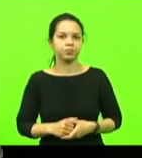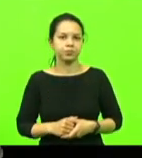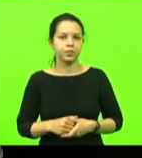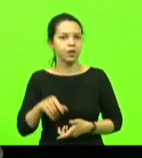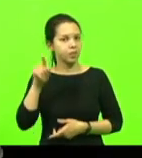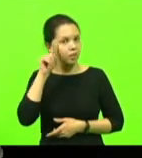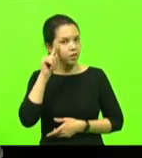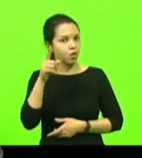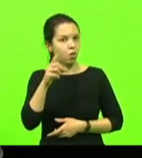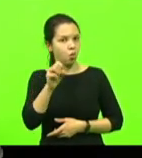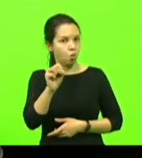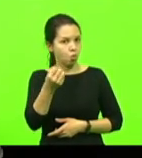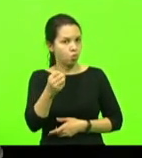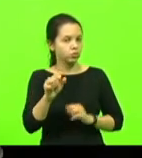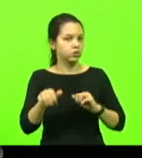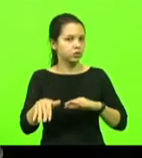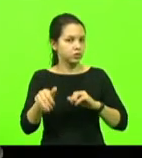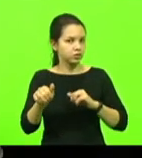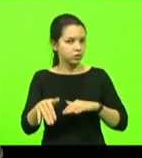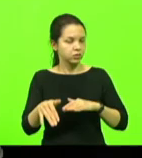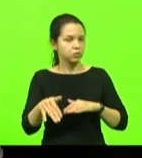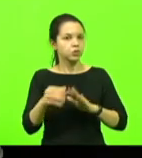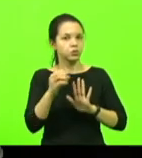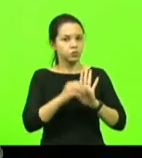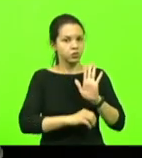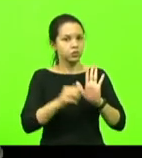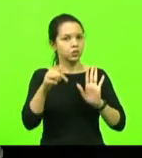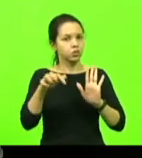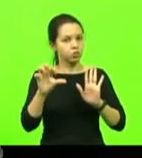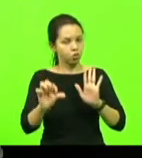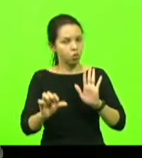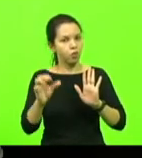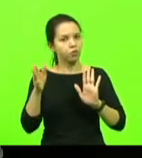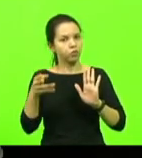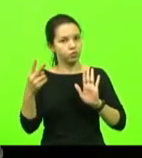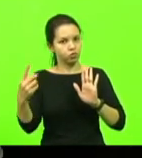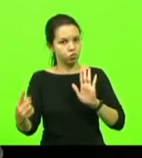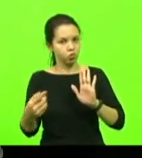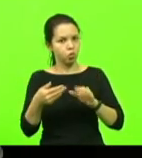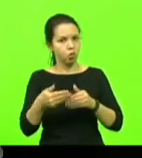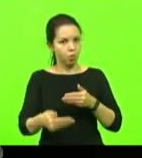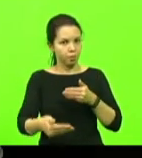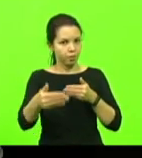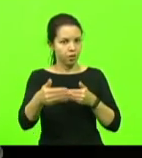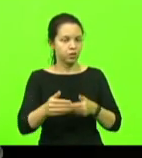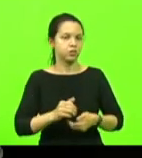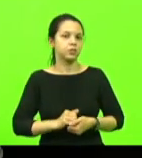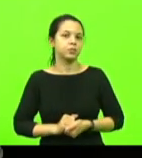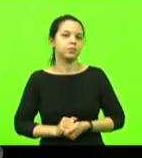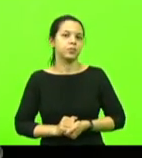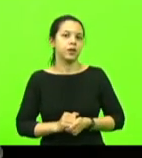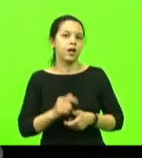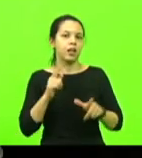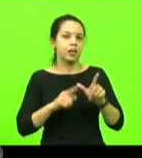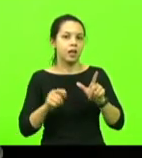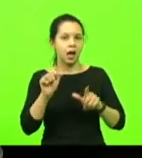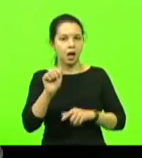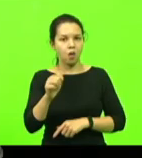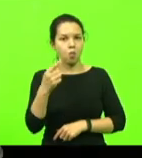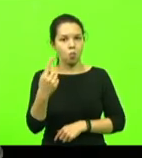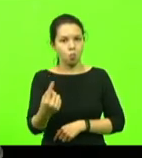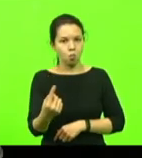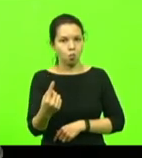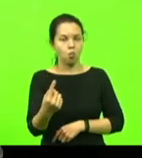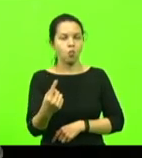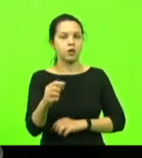8 de setembro, ofício 79/2021, que inicia com a letra A1, ensino